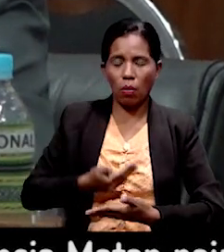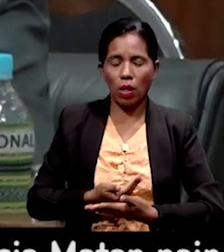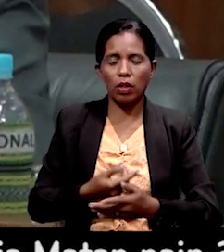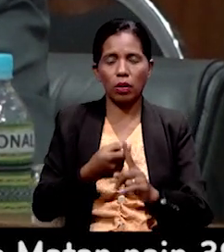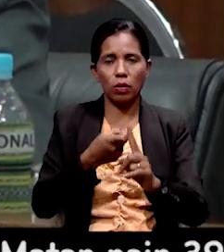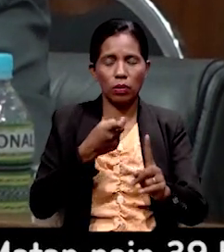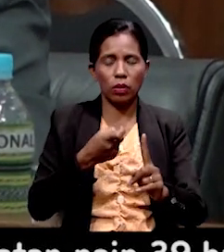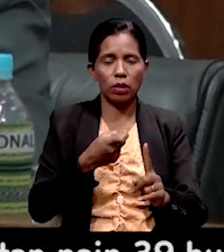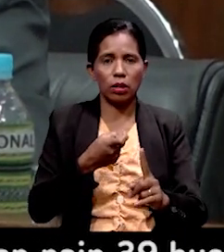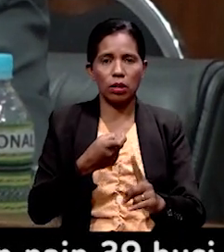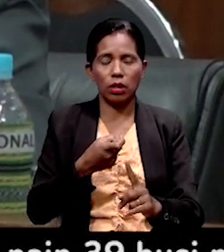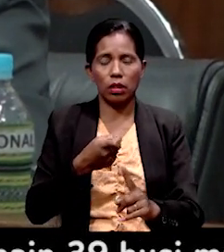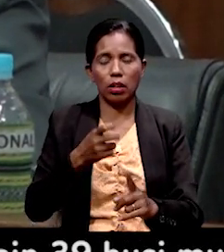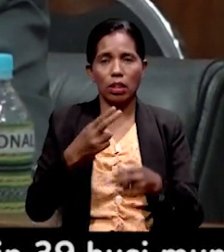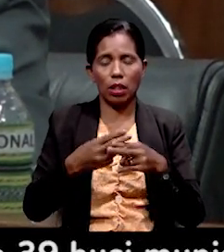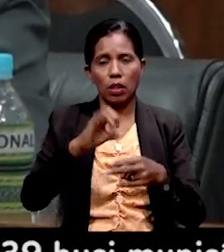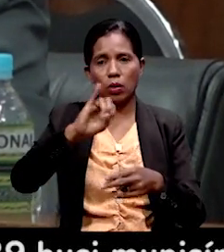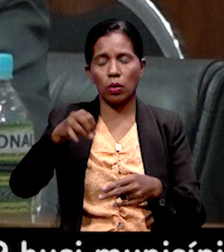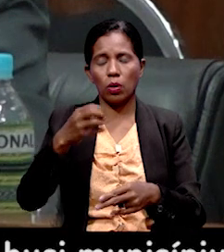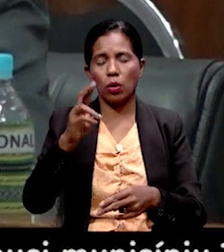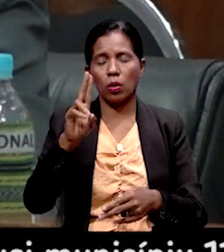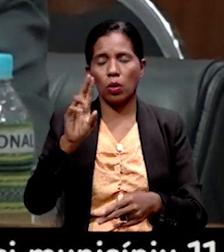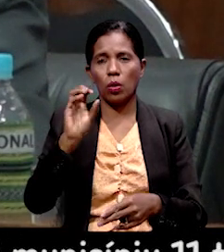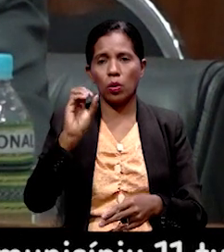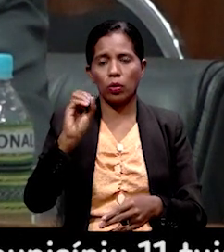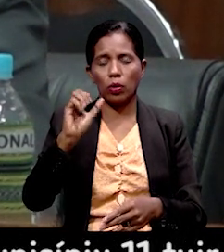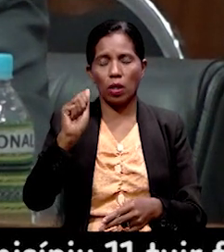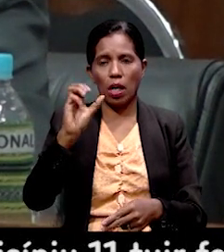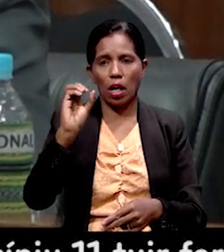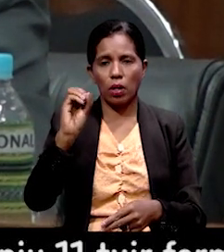Apolinário. E sira na ba